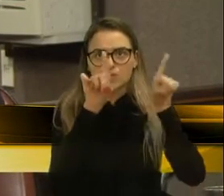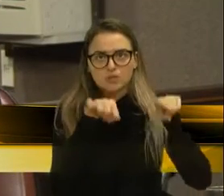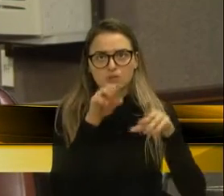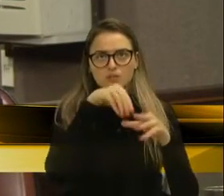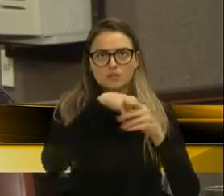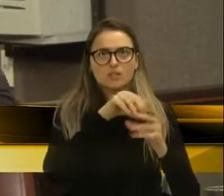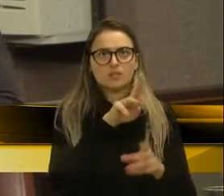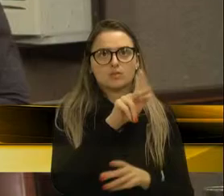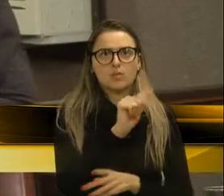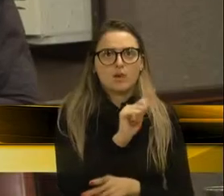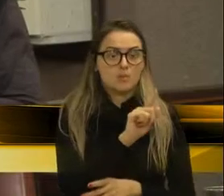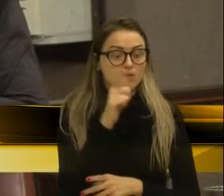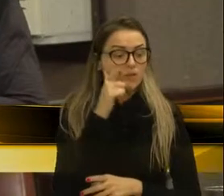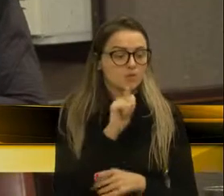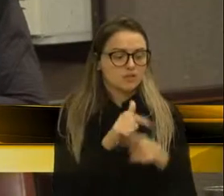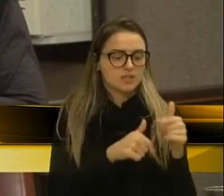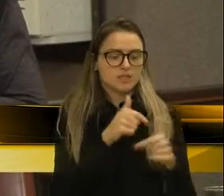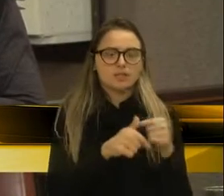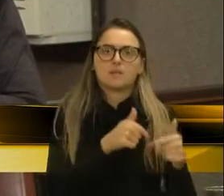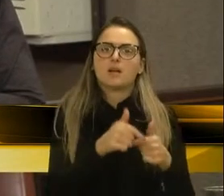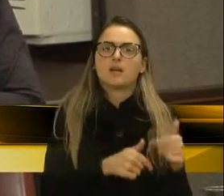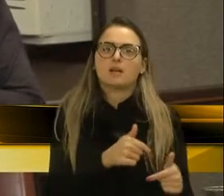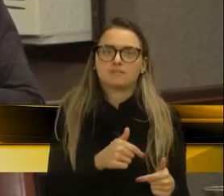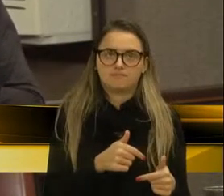não conseguem nem trabalhar.